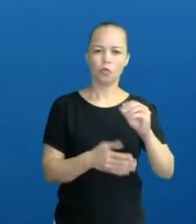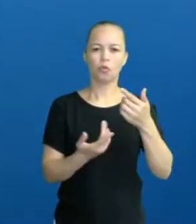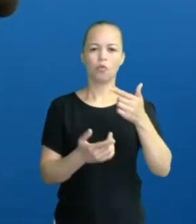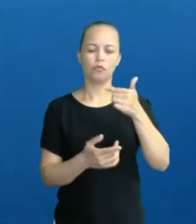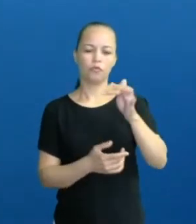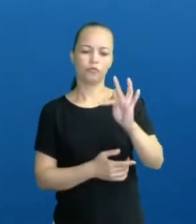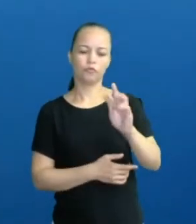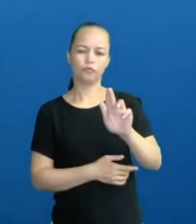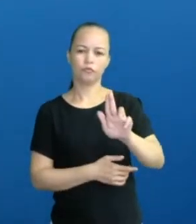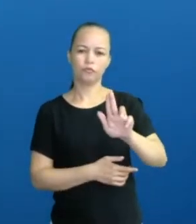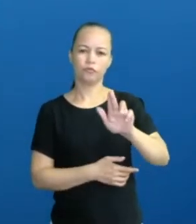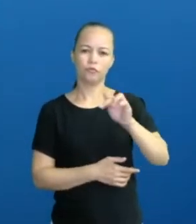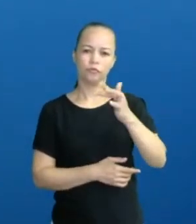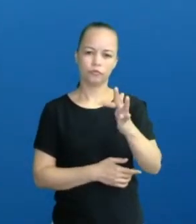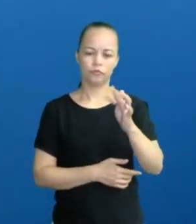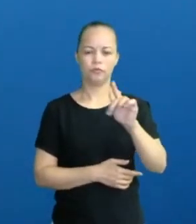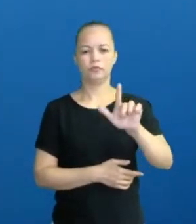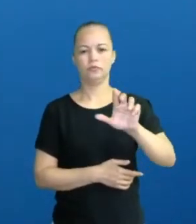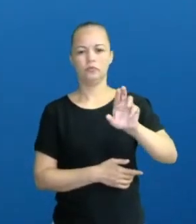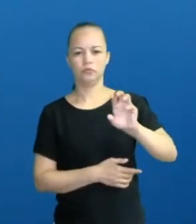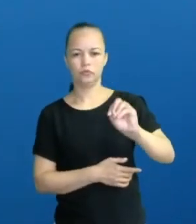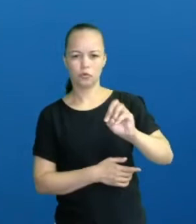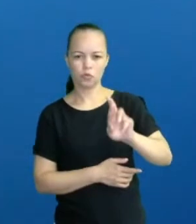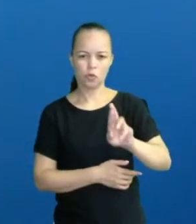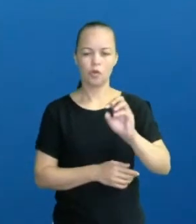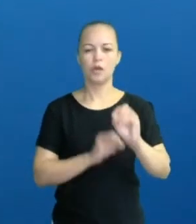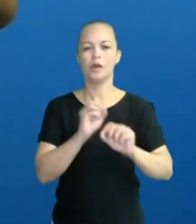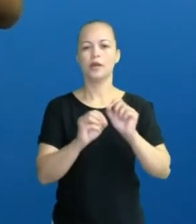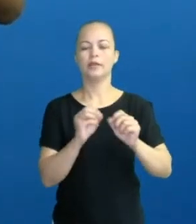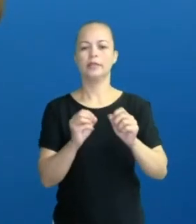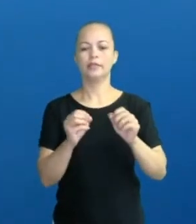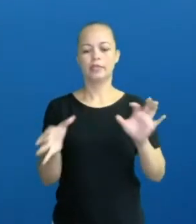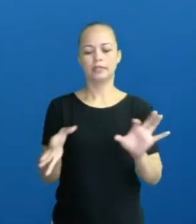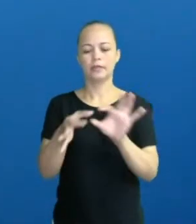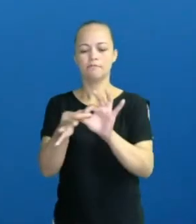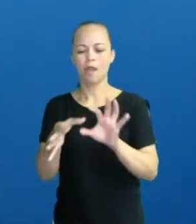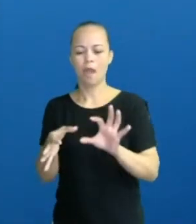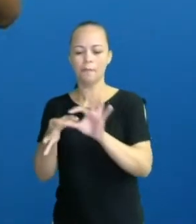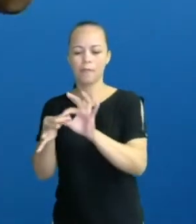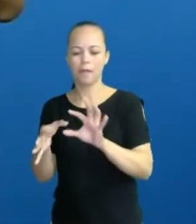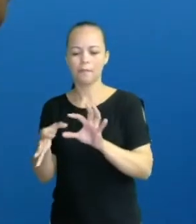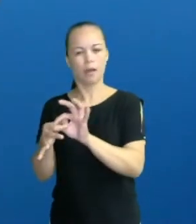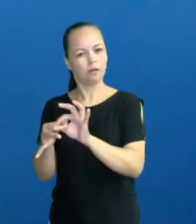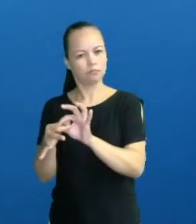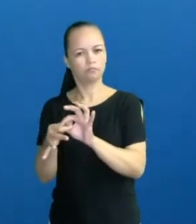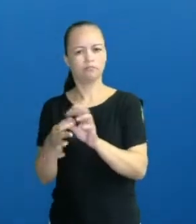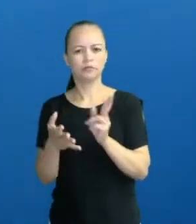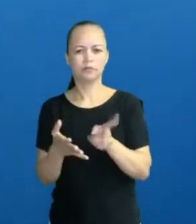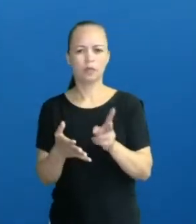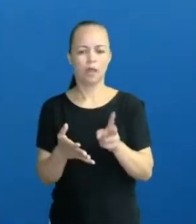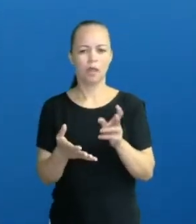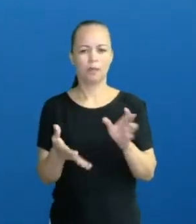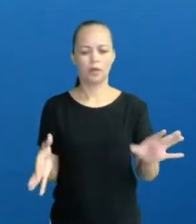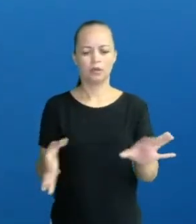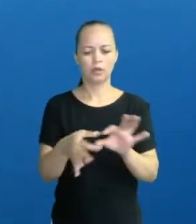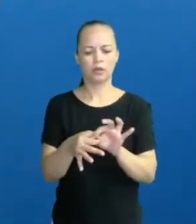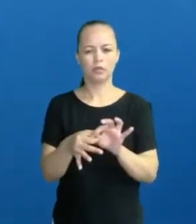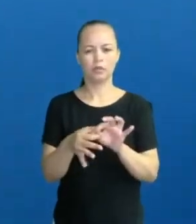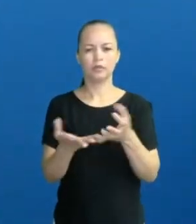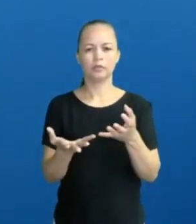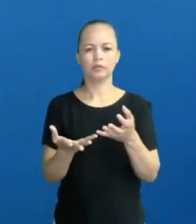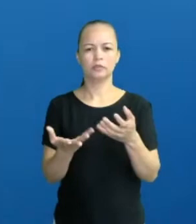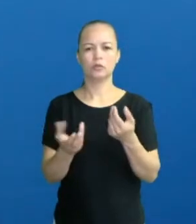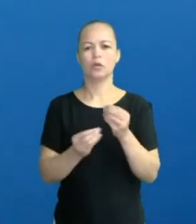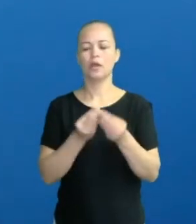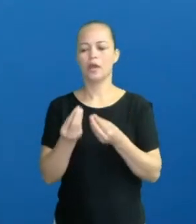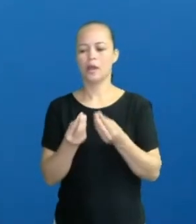o oxigênio e o hidrogênio se ligando com o nitrogênio. E aí eu vou estar diante dessa chamada ligação de hidrogênio ou